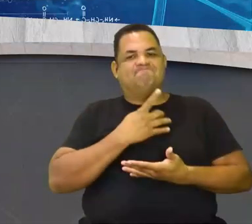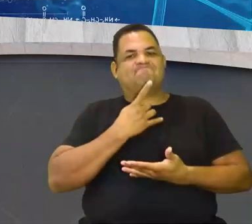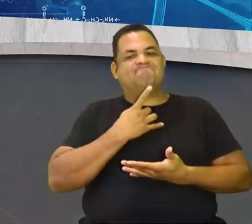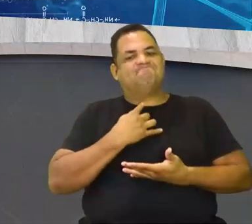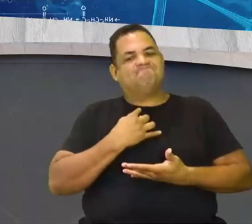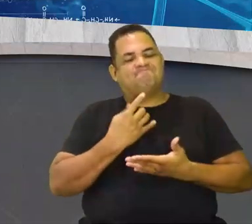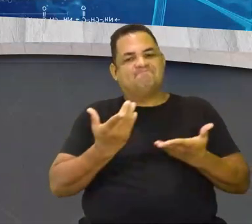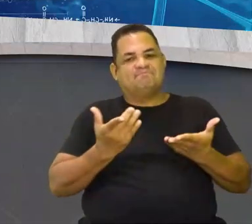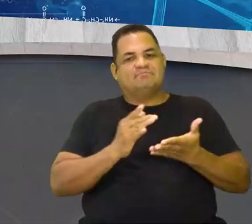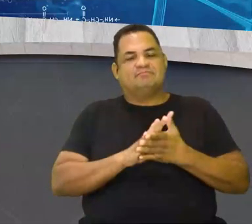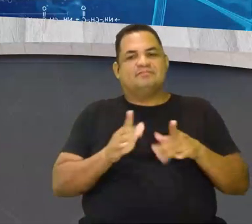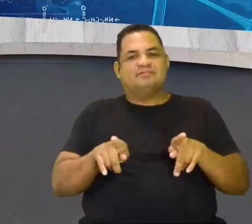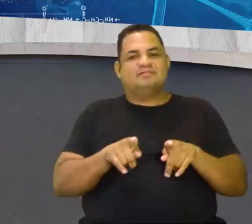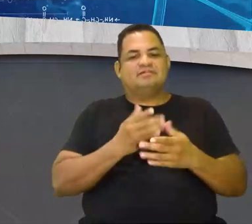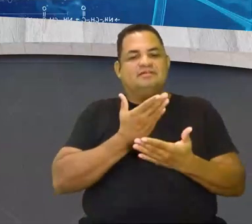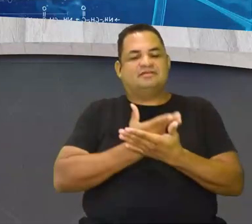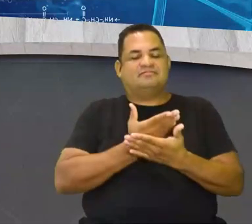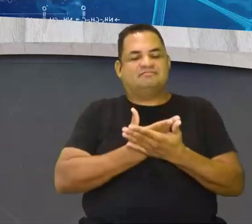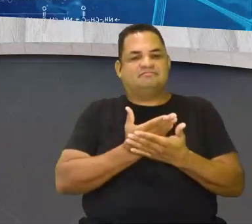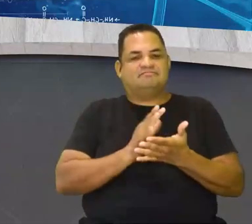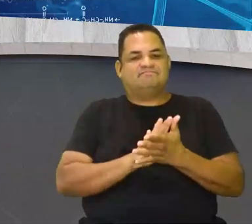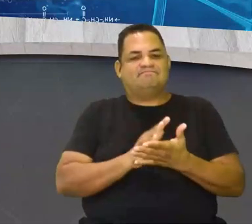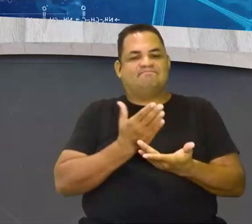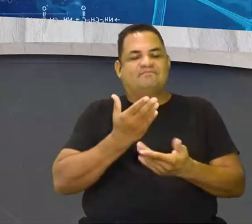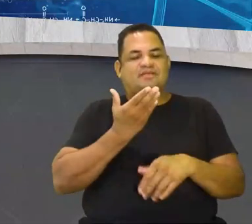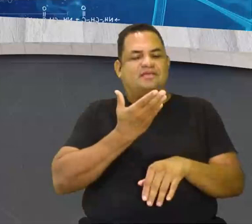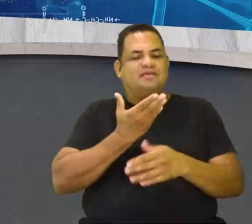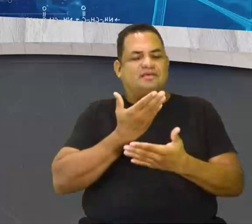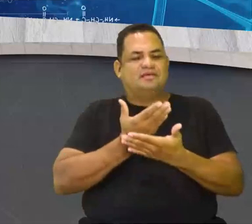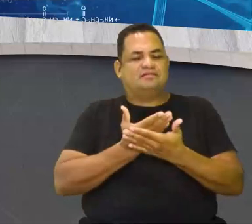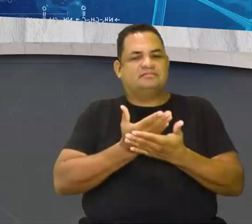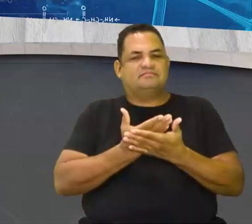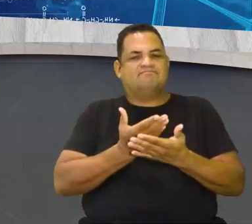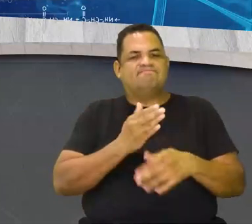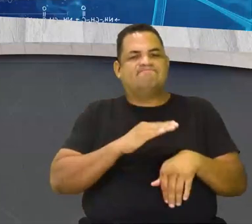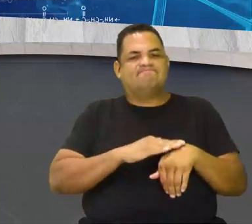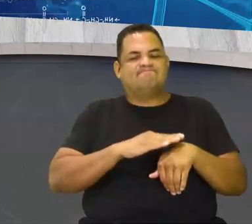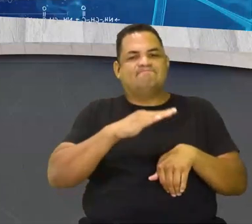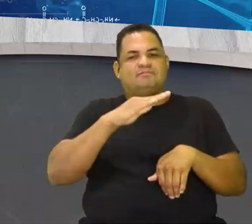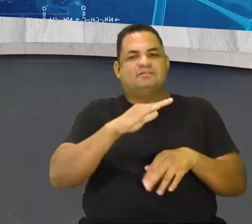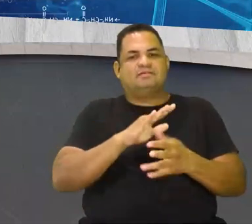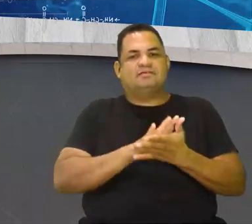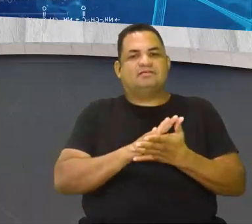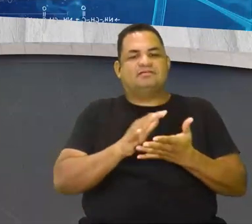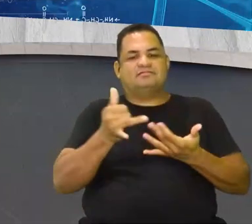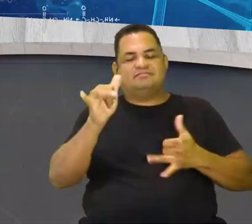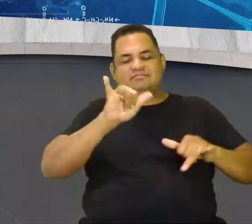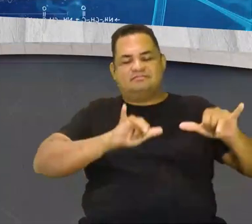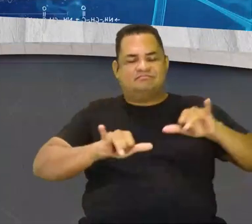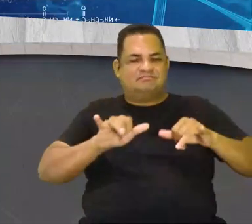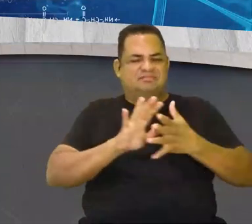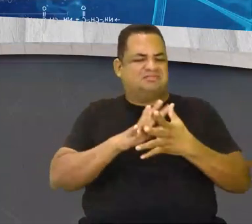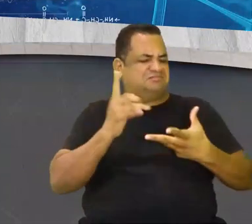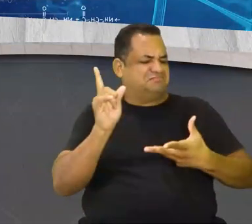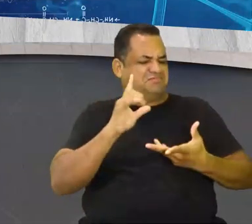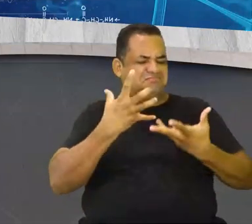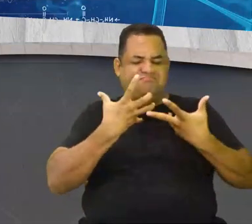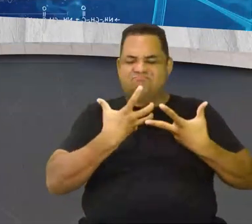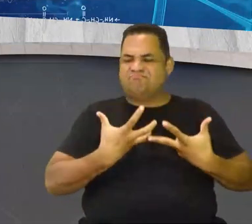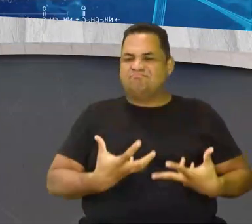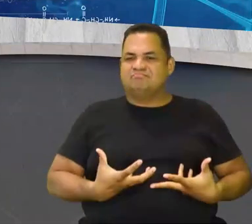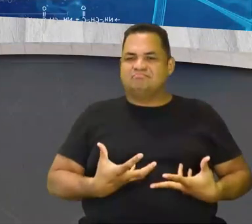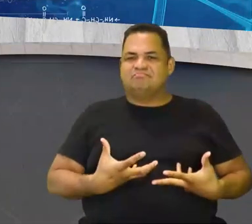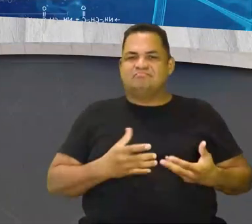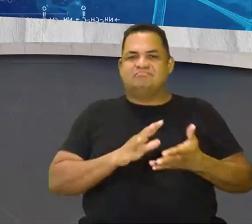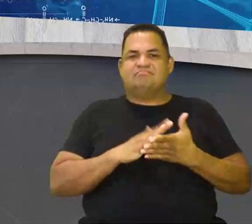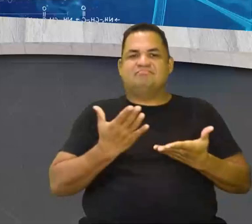os alunos mais uma aula de química, né, professora? Sei que vocês não estão cansados, sei que vocês não